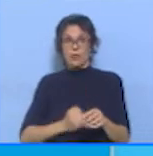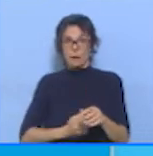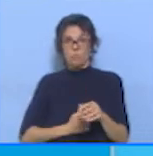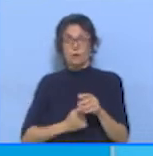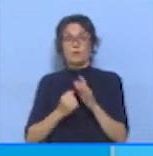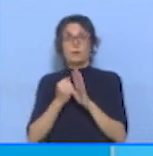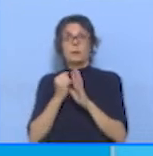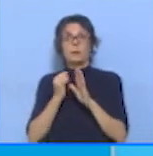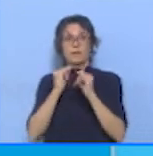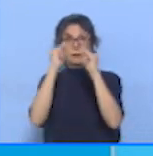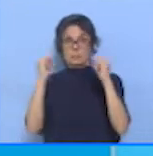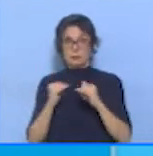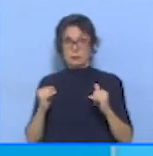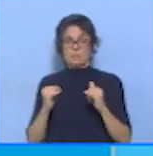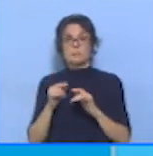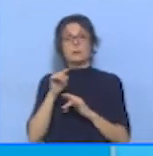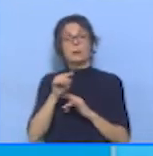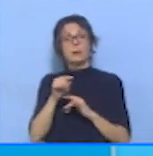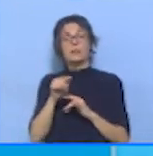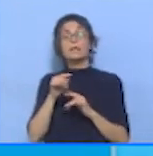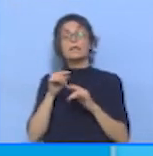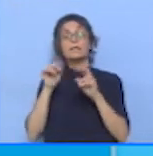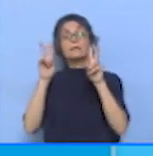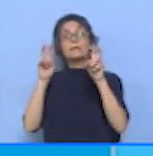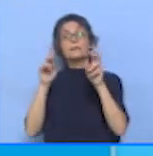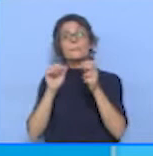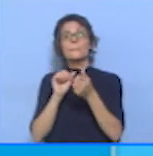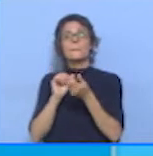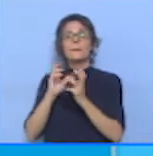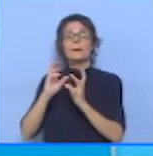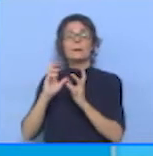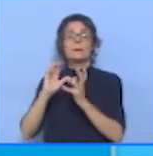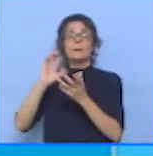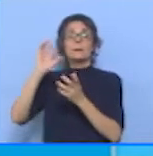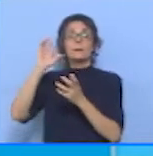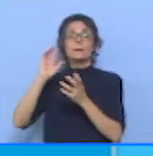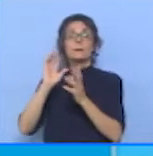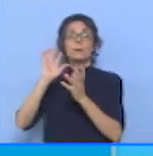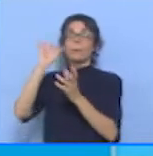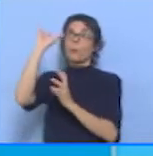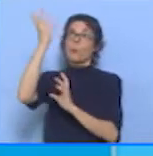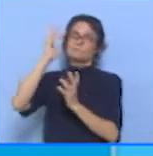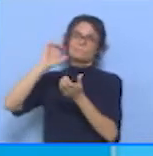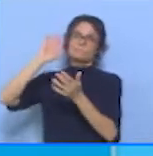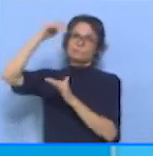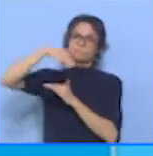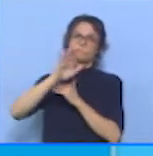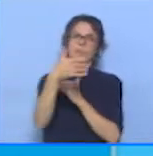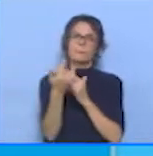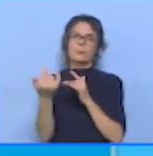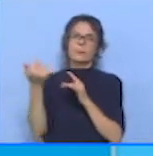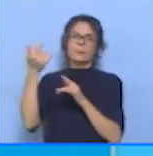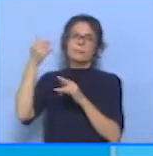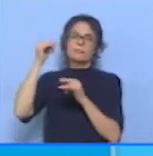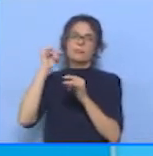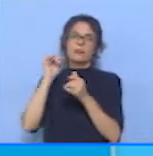verdadeiramente da ecologia integral, Change for the Planet, Care for the People. E neste sentido nós queremos partilhar uns com os outros e com o mundo, com comunicados de